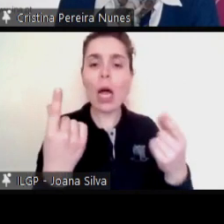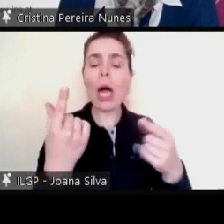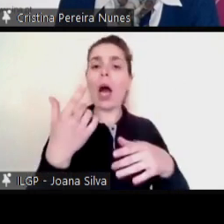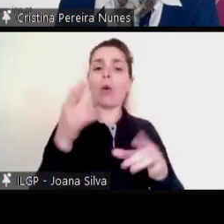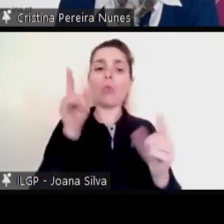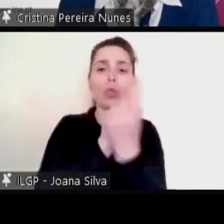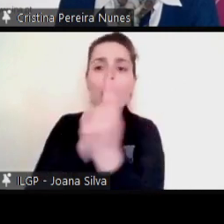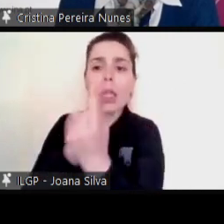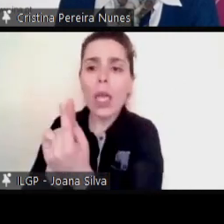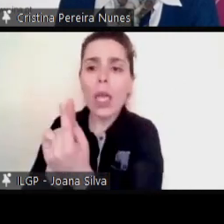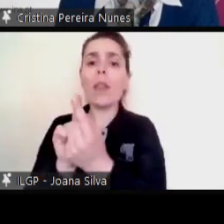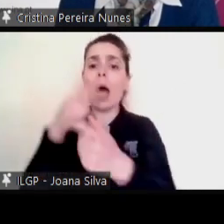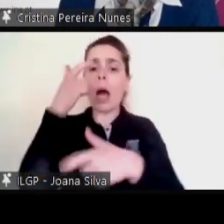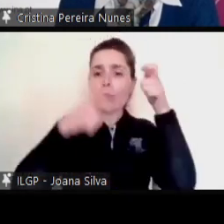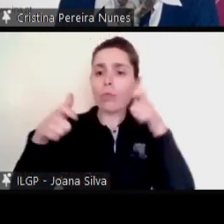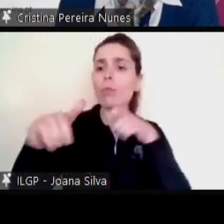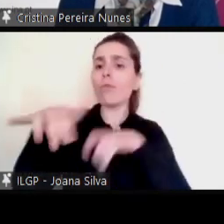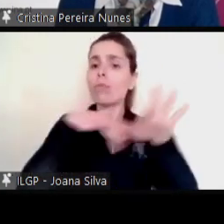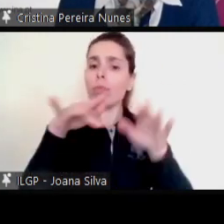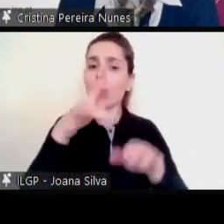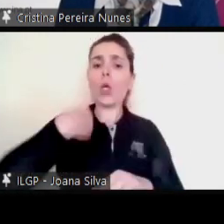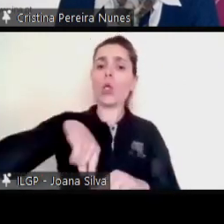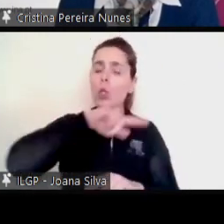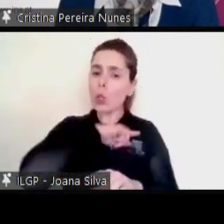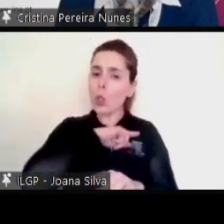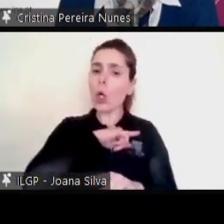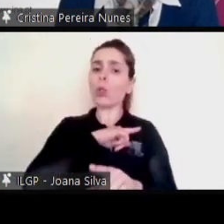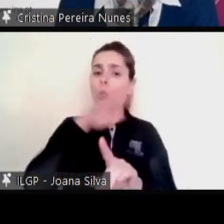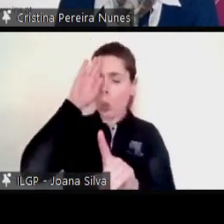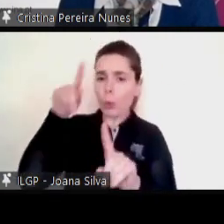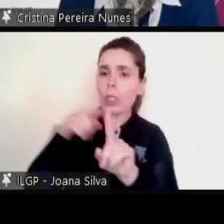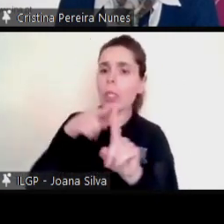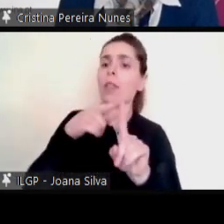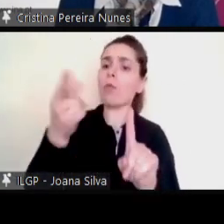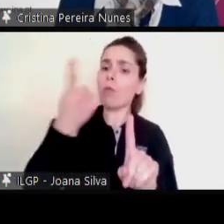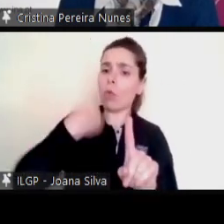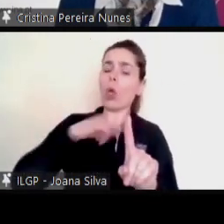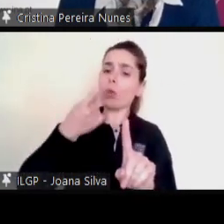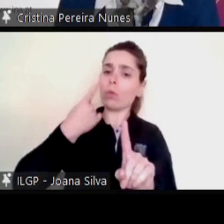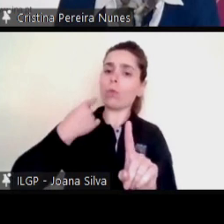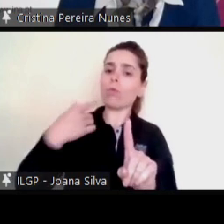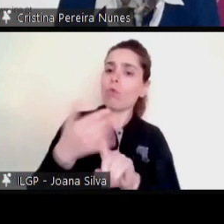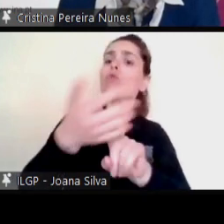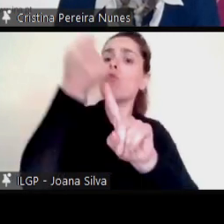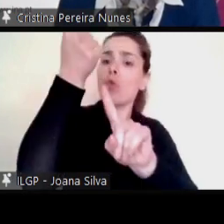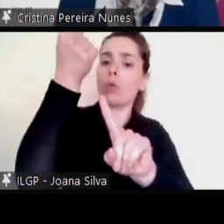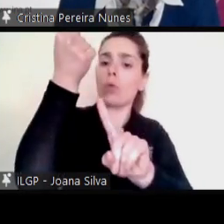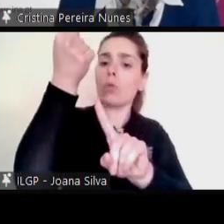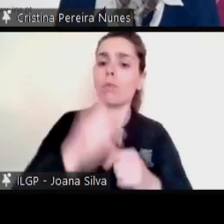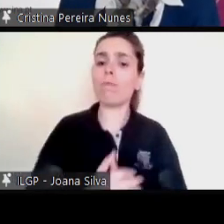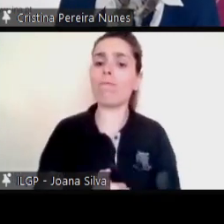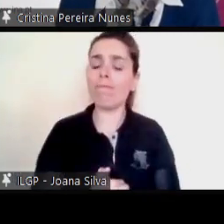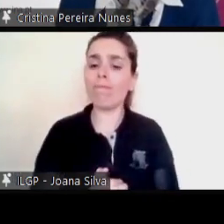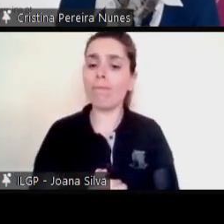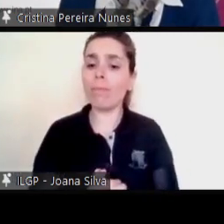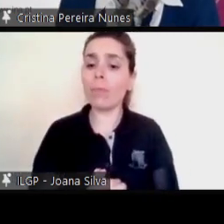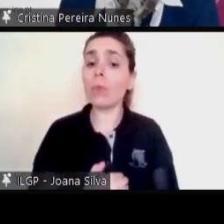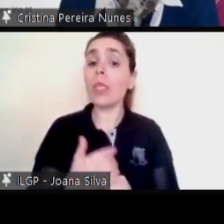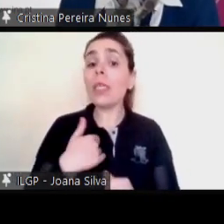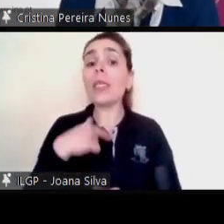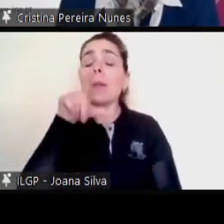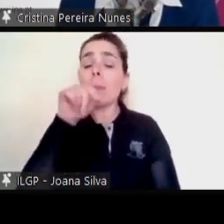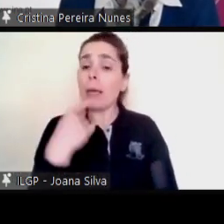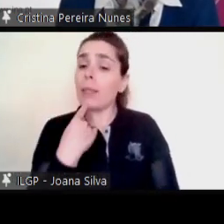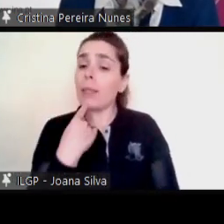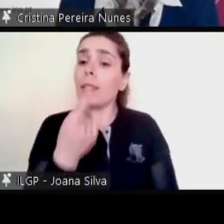meus cidadãos, que estamos a cumprir a nossa missão pública e que estes são os nossos resultados. E ele pode consultar esses resultados e pode trabalhá-los. E muito